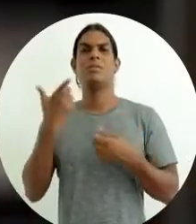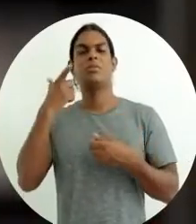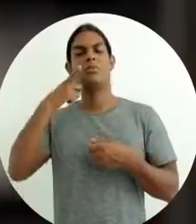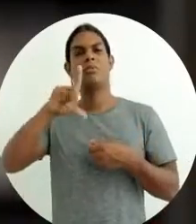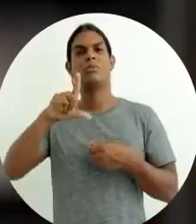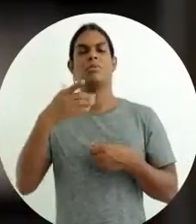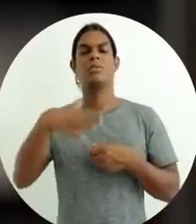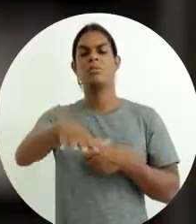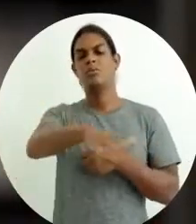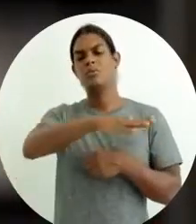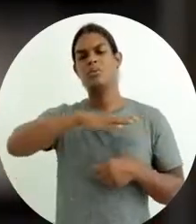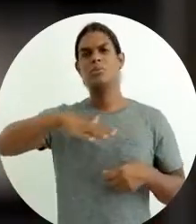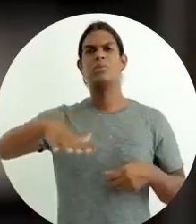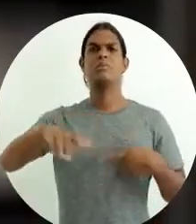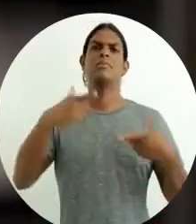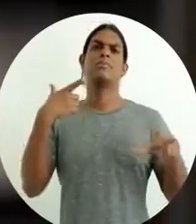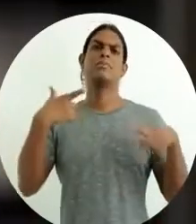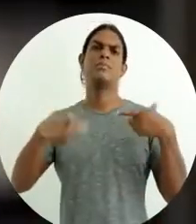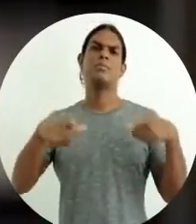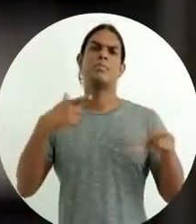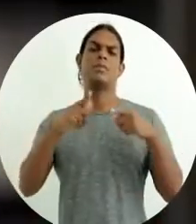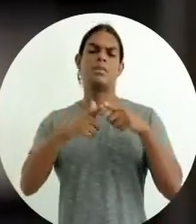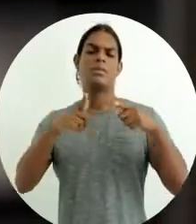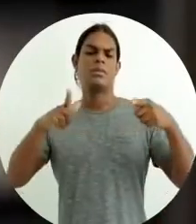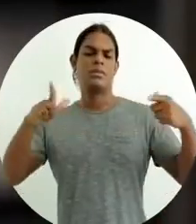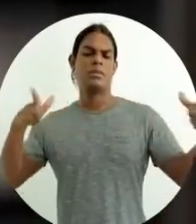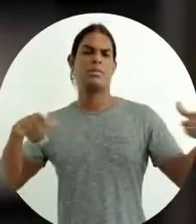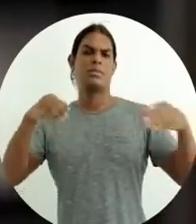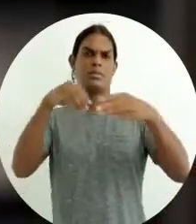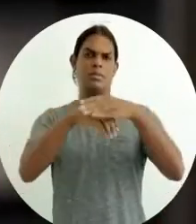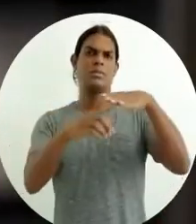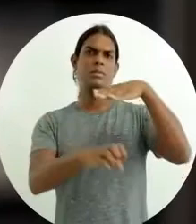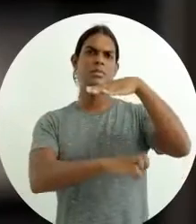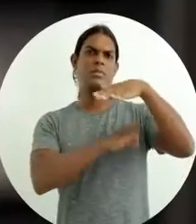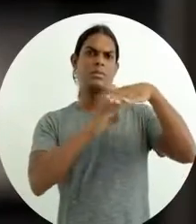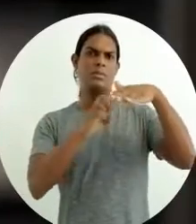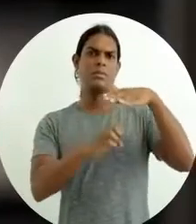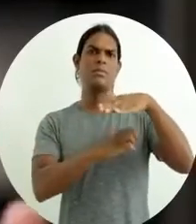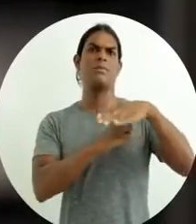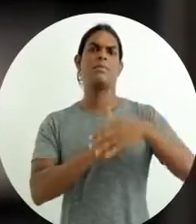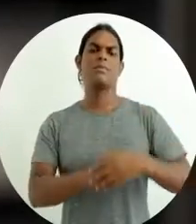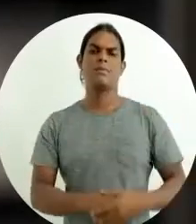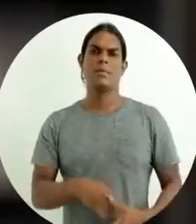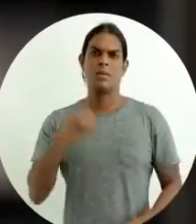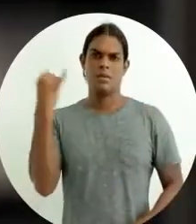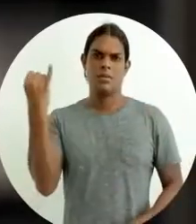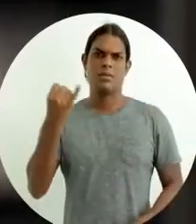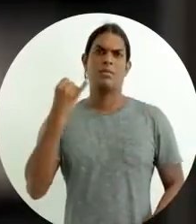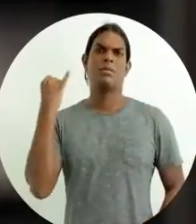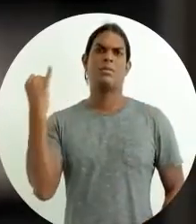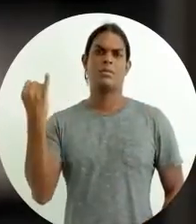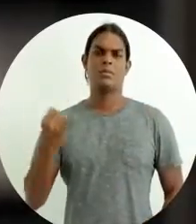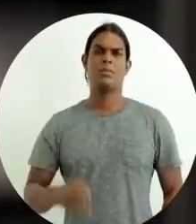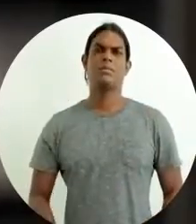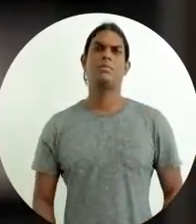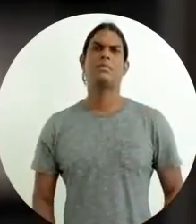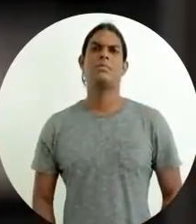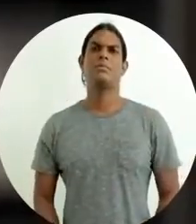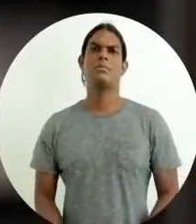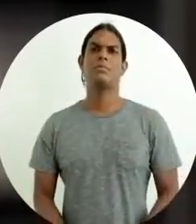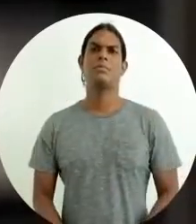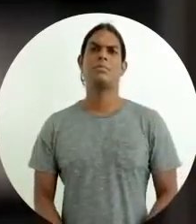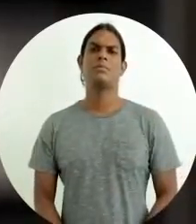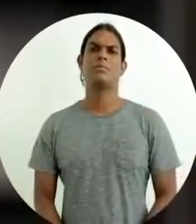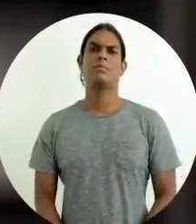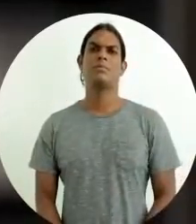espaço. E isto é uma coisa que depende muito deste novo colaborador neste processo de desenvolvimento da